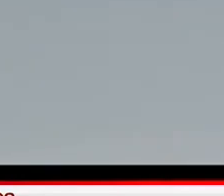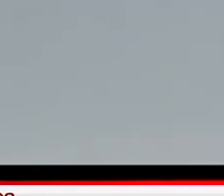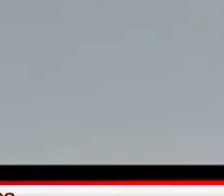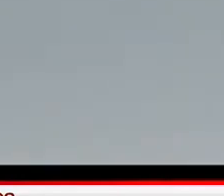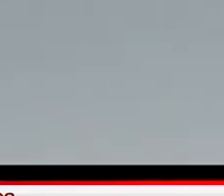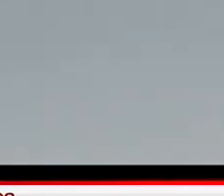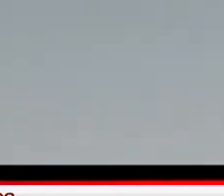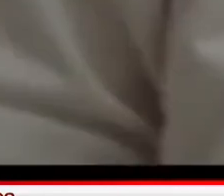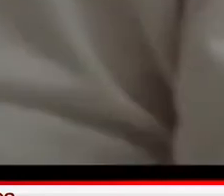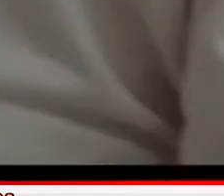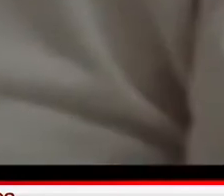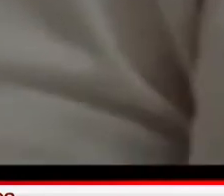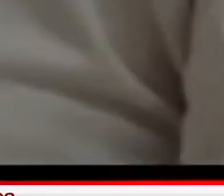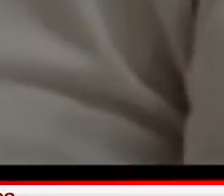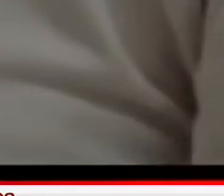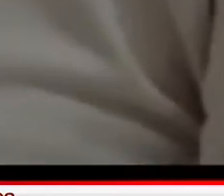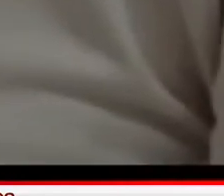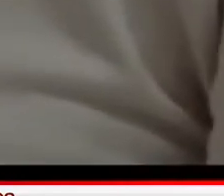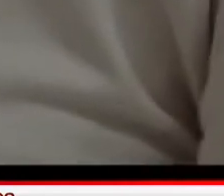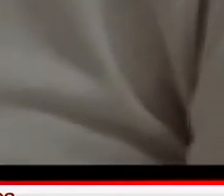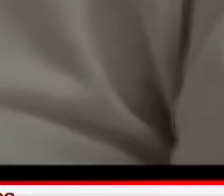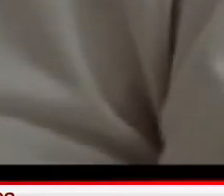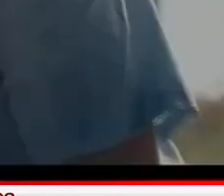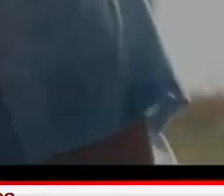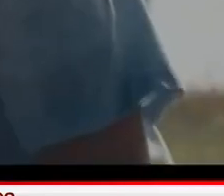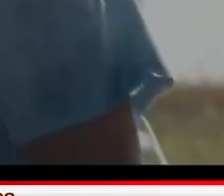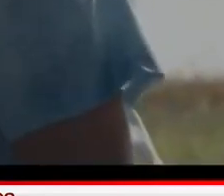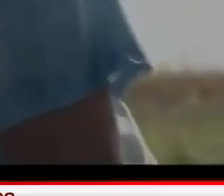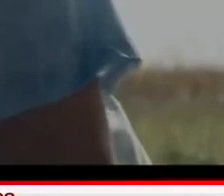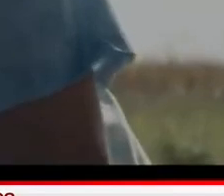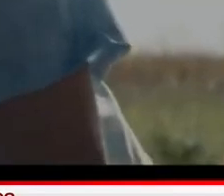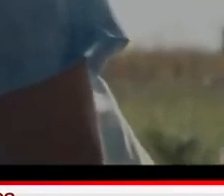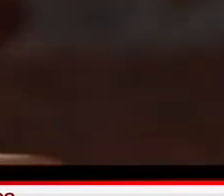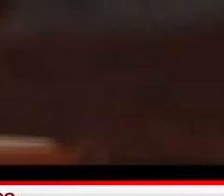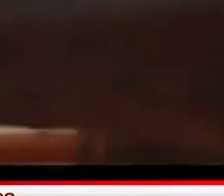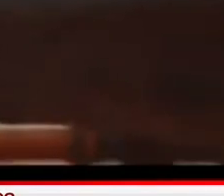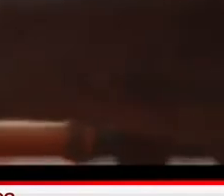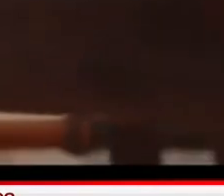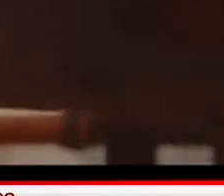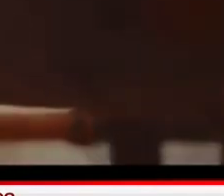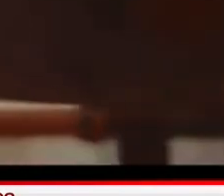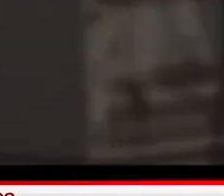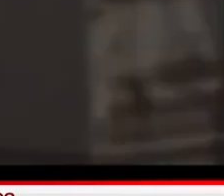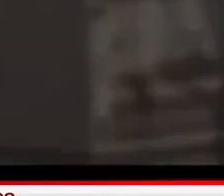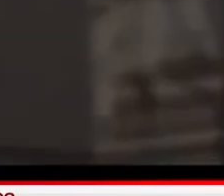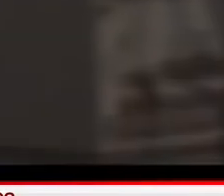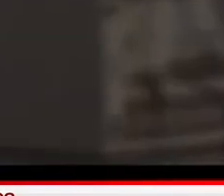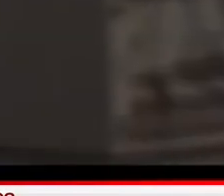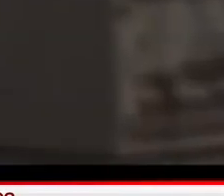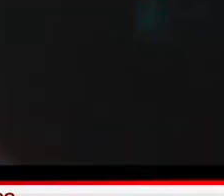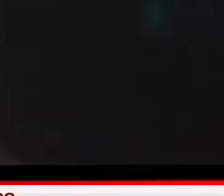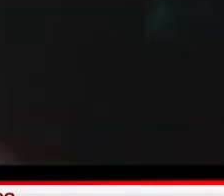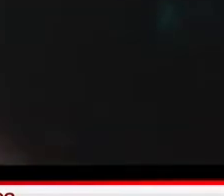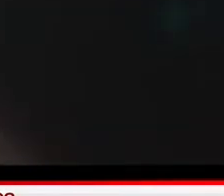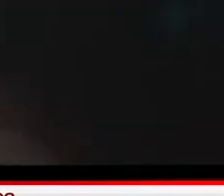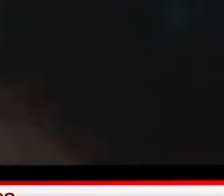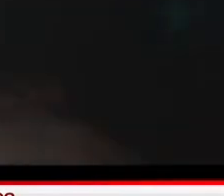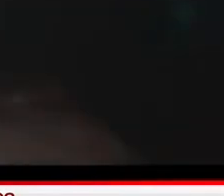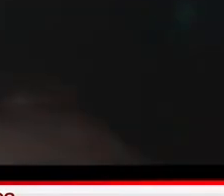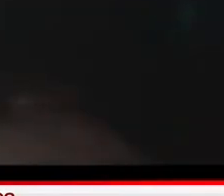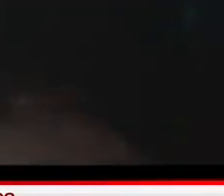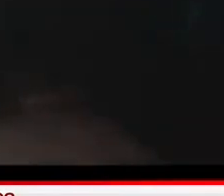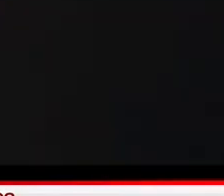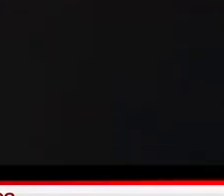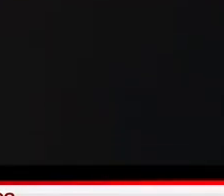transformação nascia a Embrapa que logo se uniu a Produtores Rurais universidades instituições